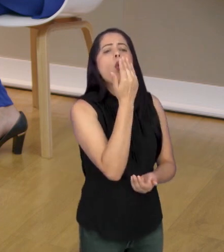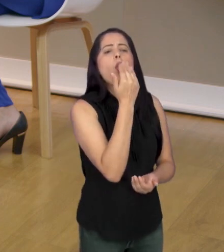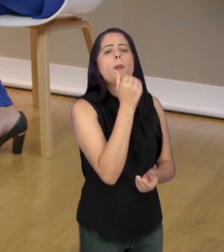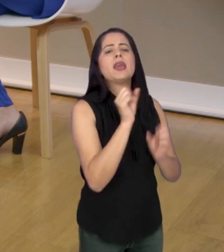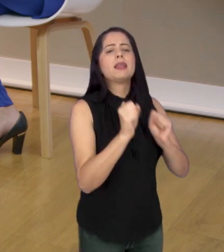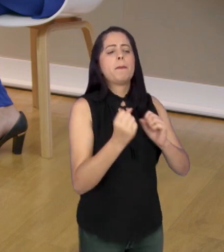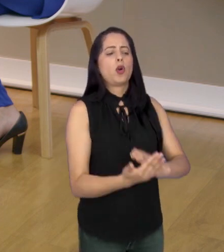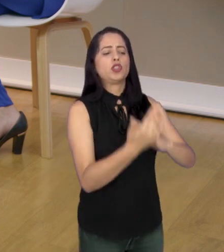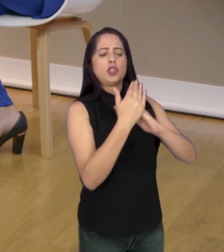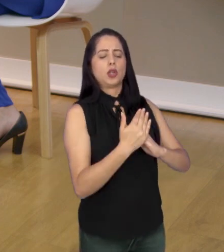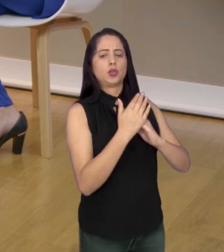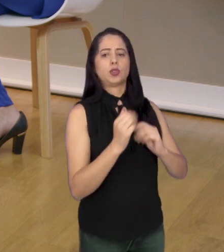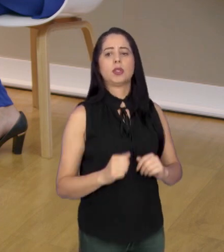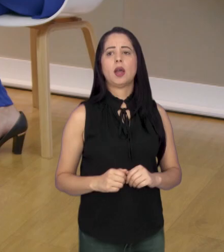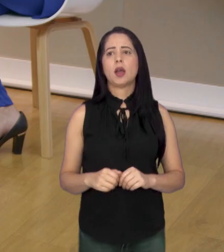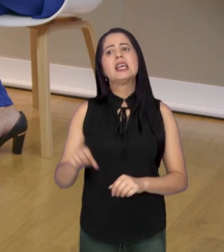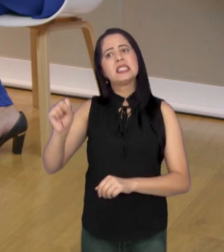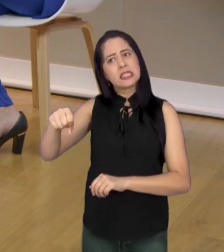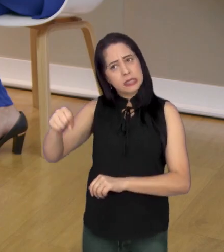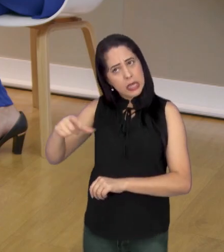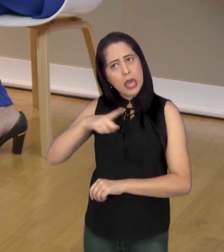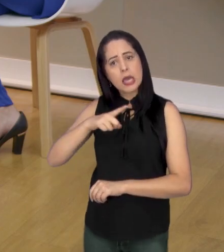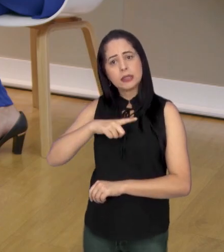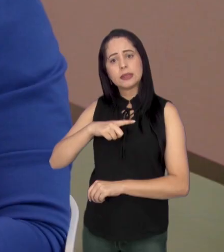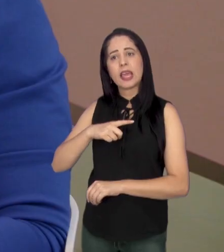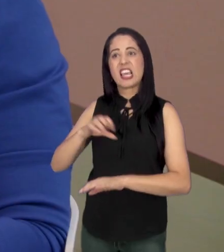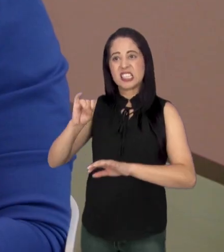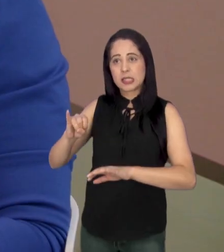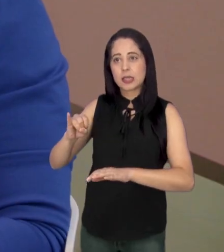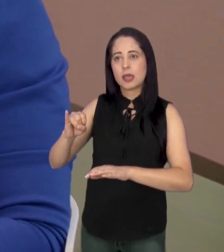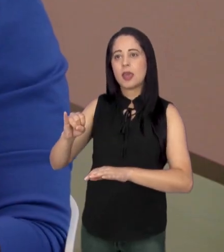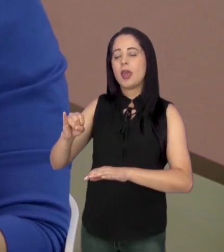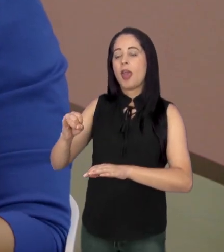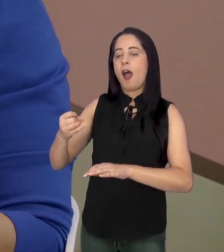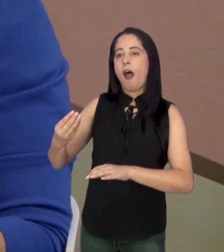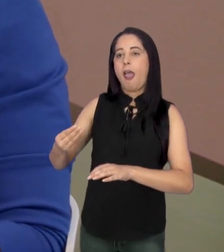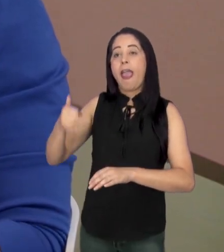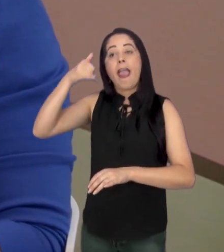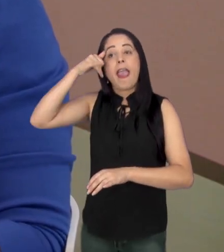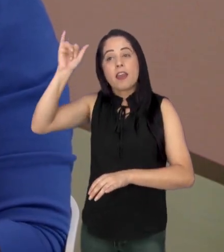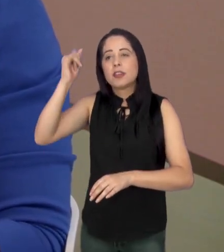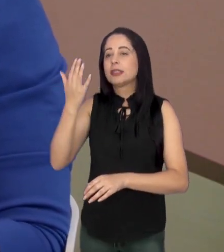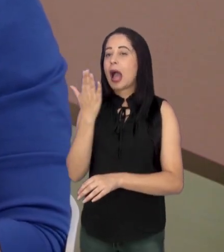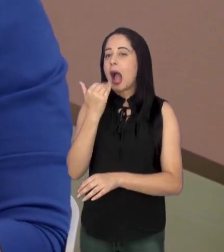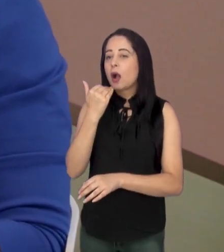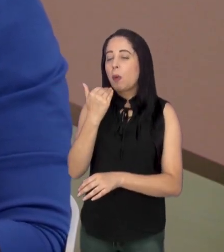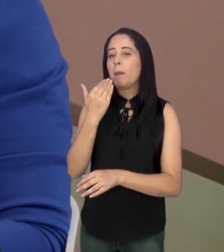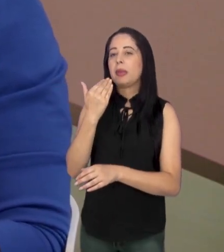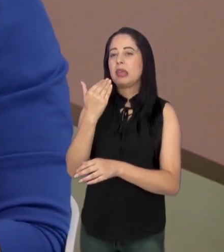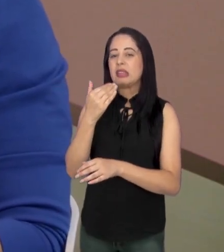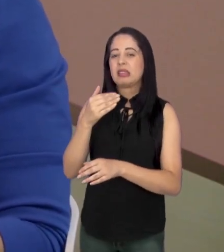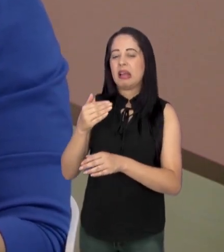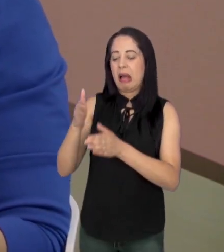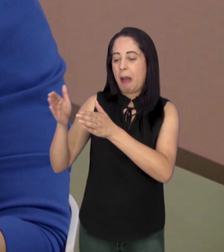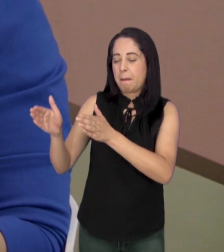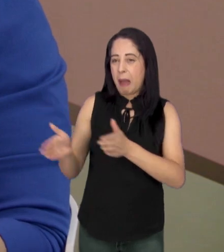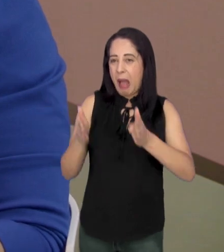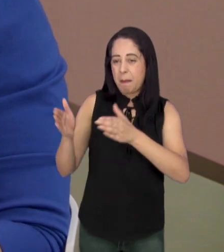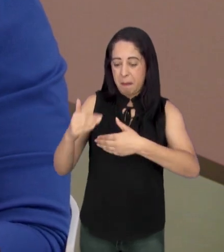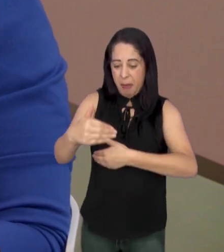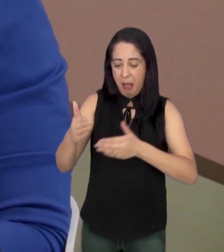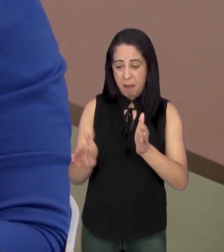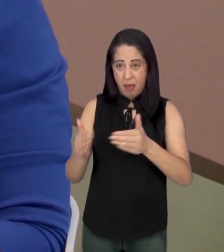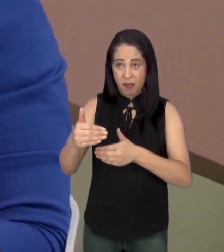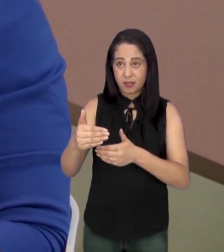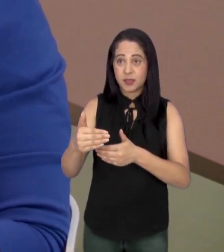que dá para reconstruir essa flora? Sim, com certeza. Se a gente melhorar nossos hábitos, principalmente evitar os alimentos inflamatórios, que eles vão